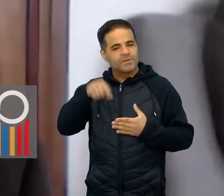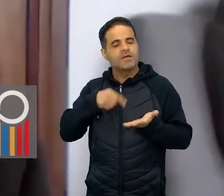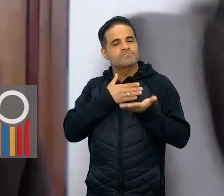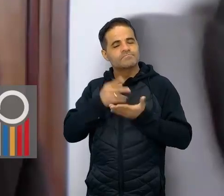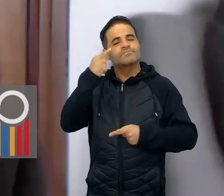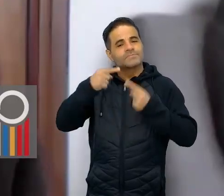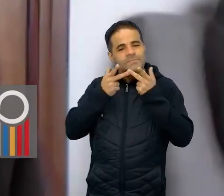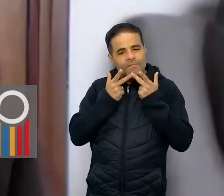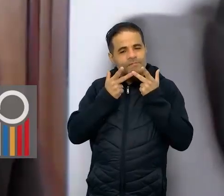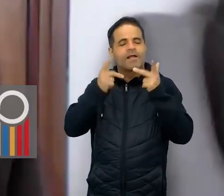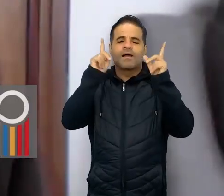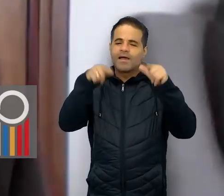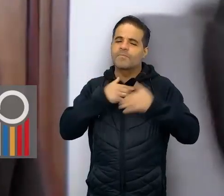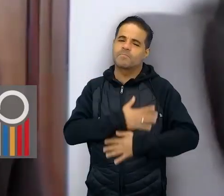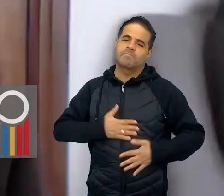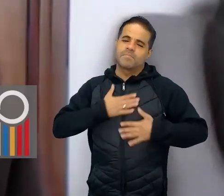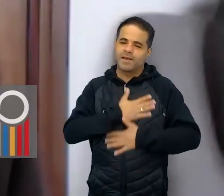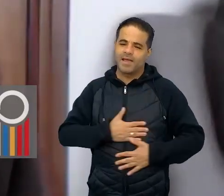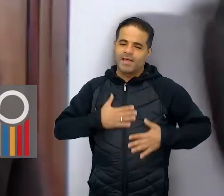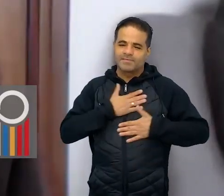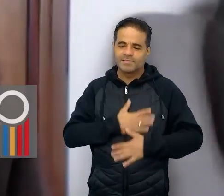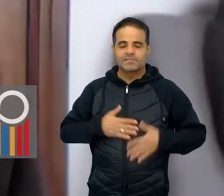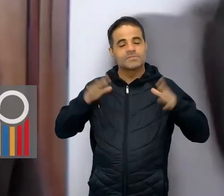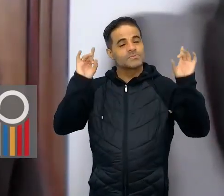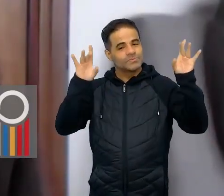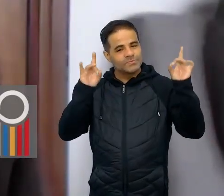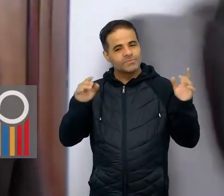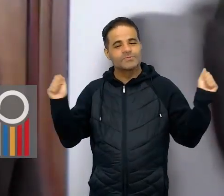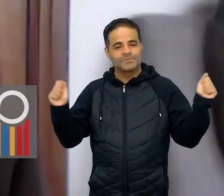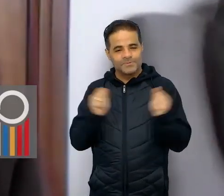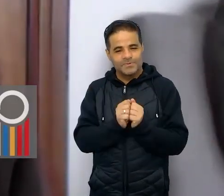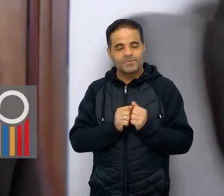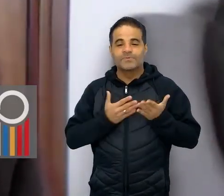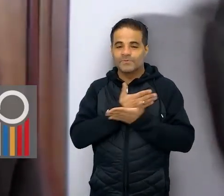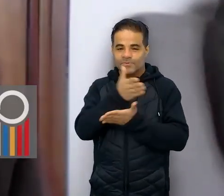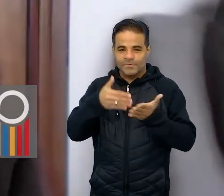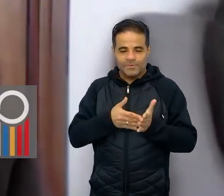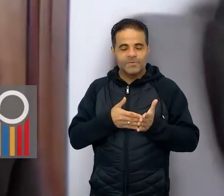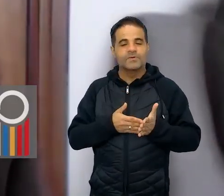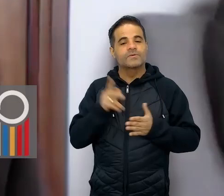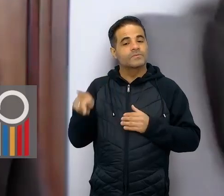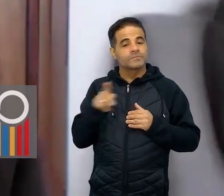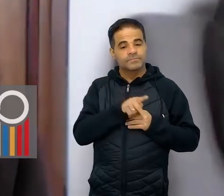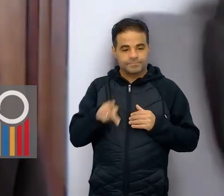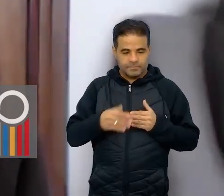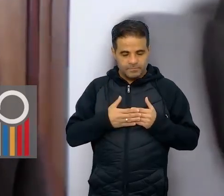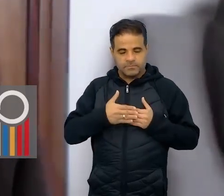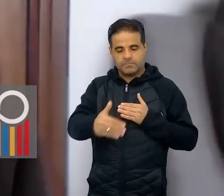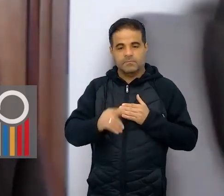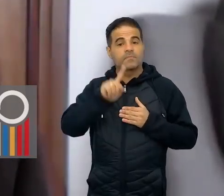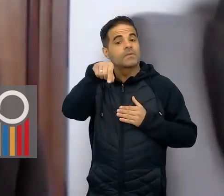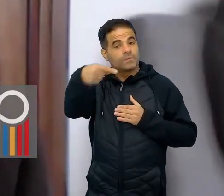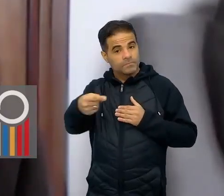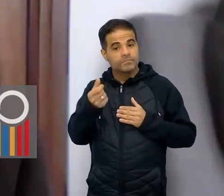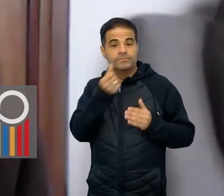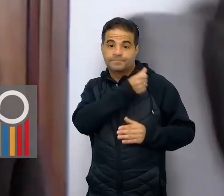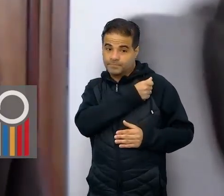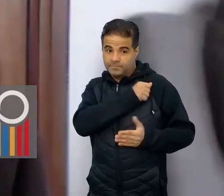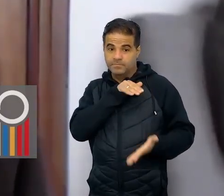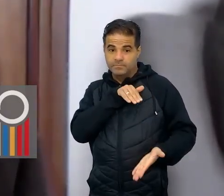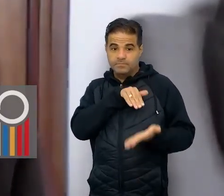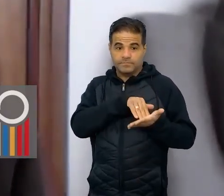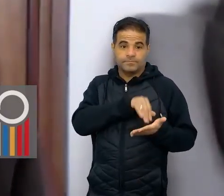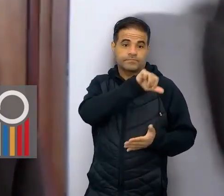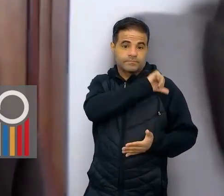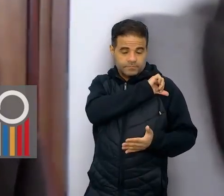sempre falo, é um grande prazer, é uma honra de estar aqui com todos vocês, professores, do sexto ao nono ano,